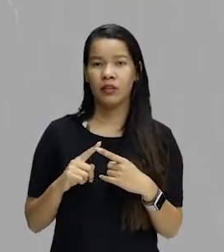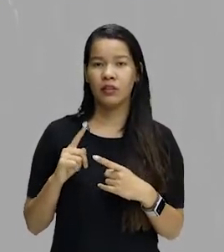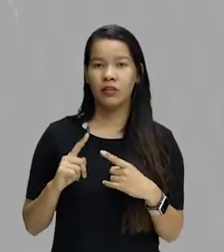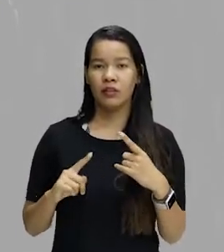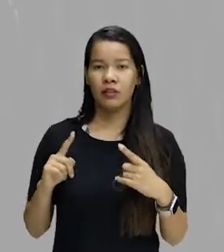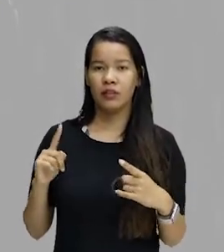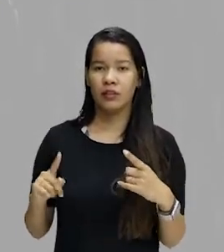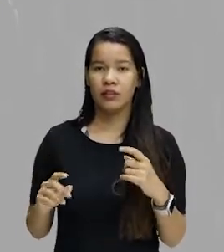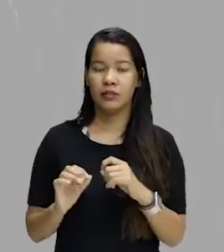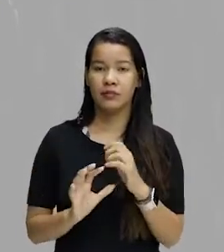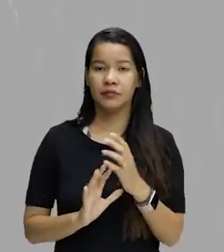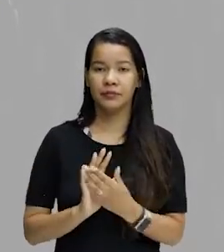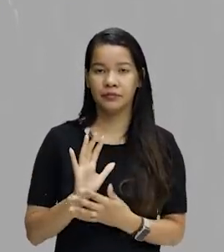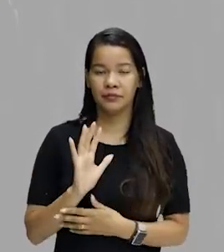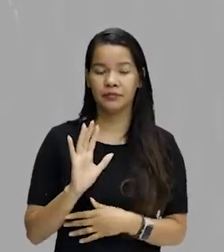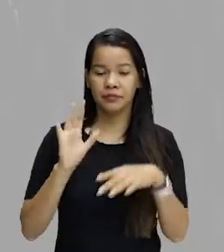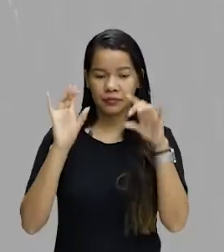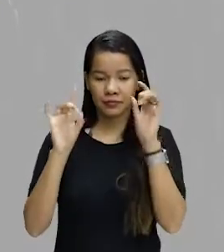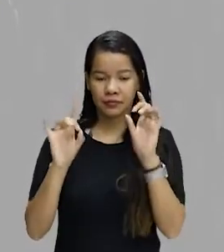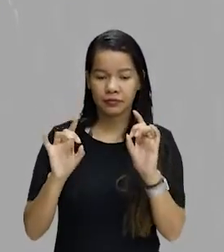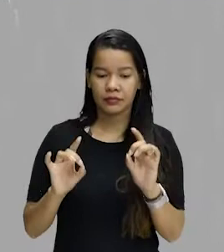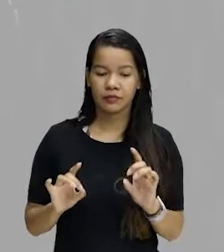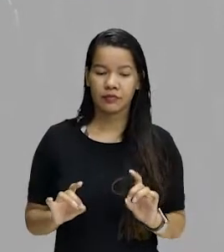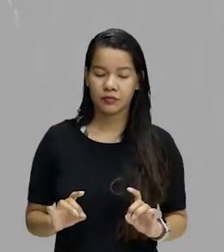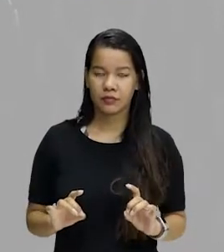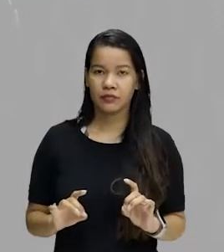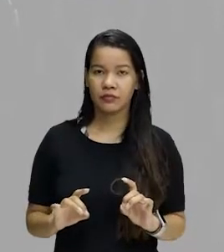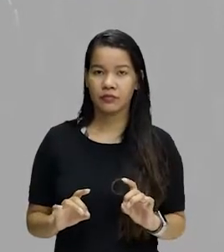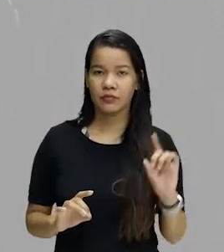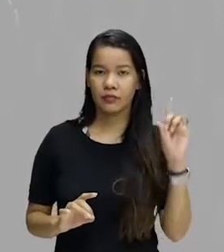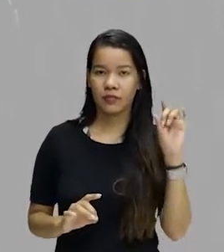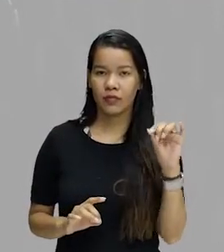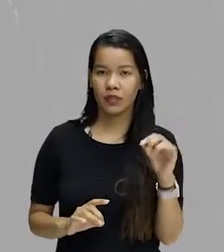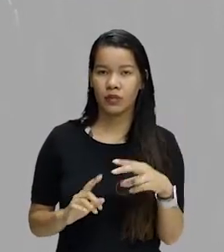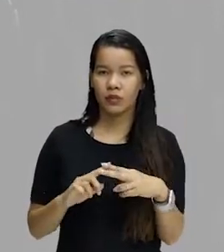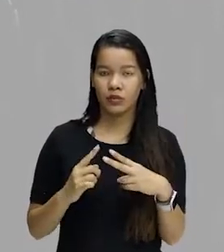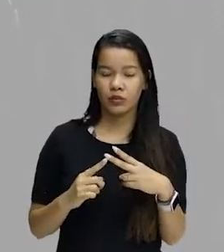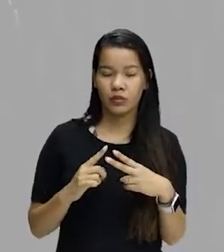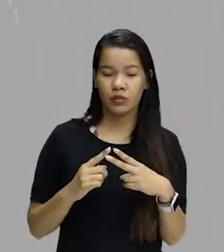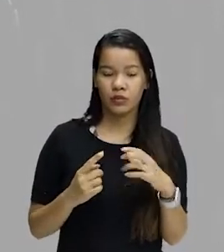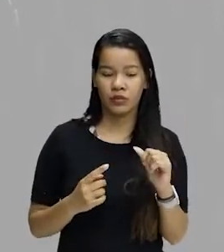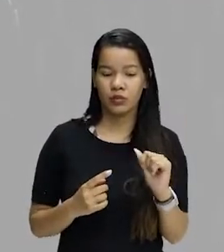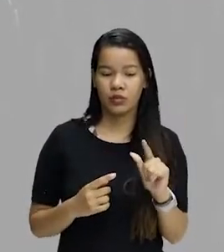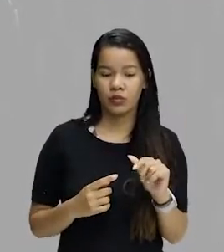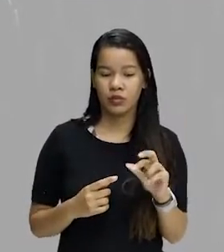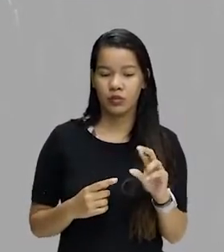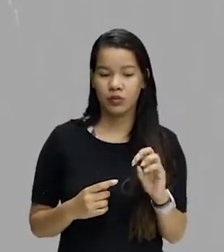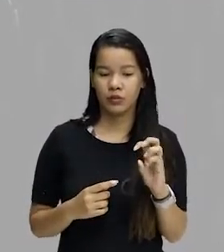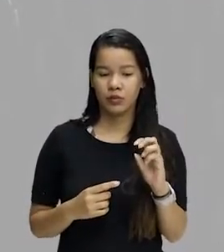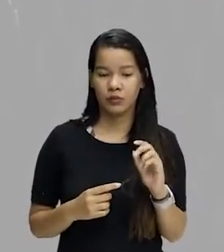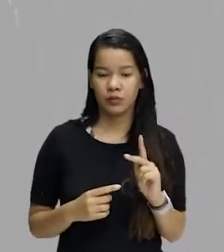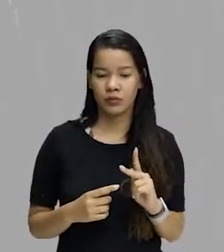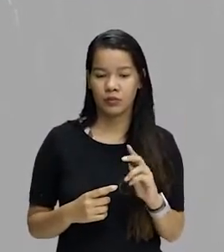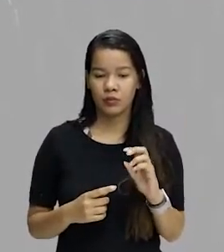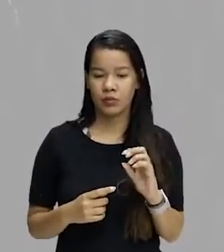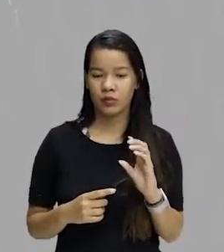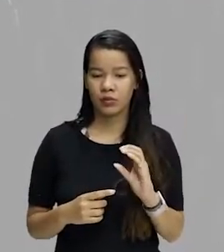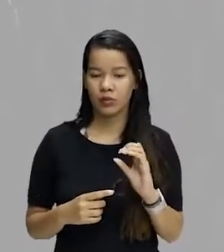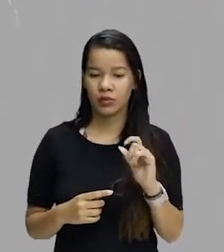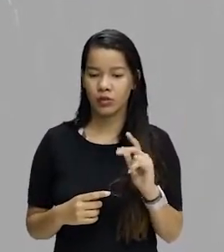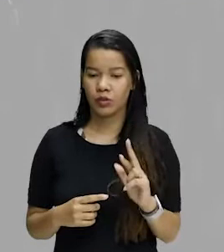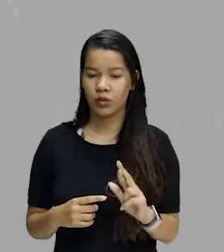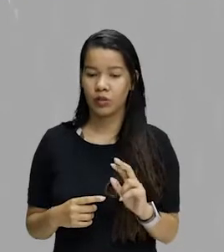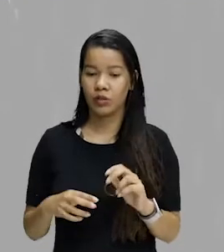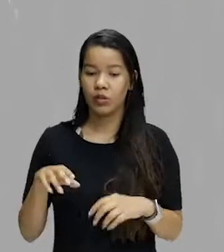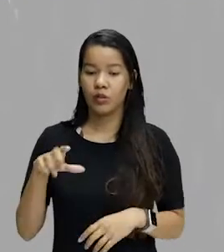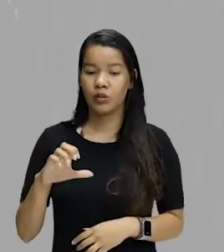produto formado, produto principal, o produto formado é o 2-cloropropano. Então, o que acontece? Olha